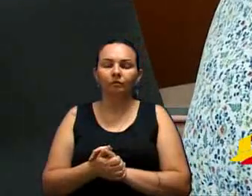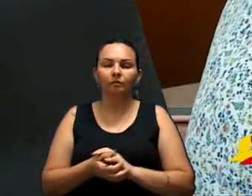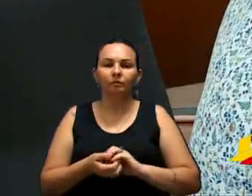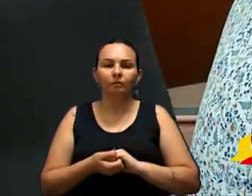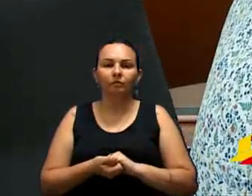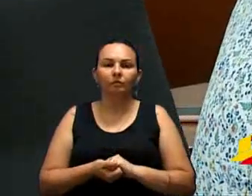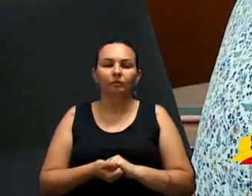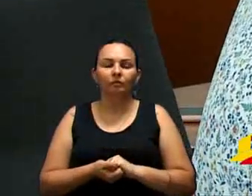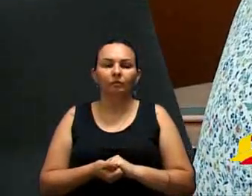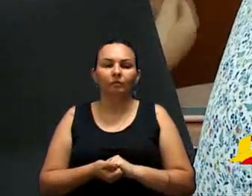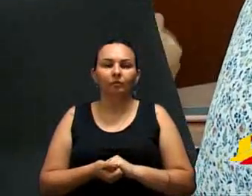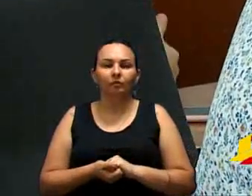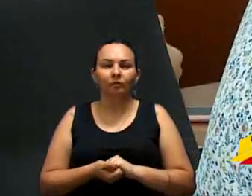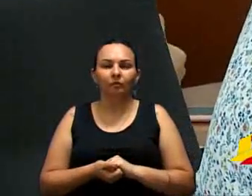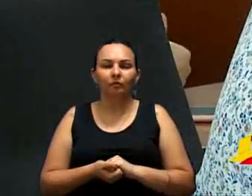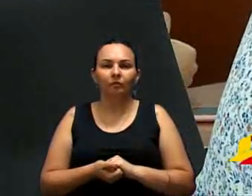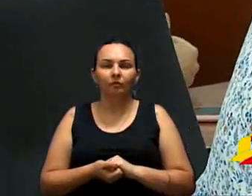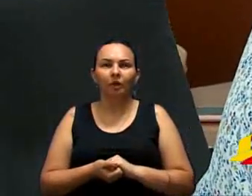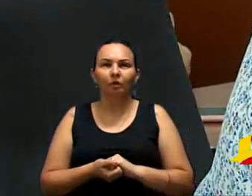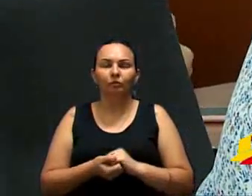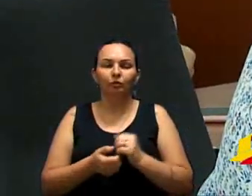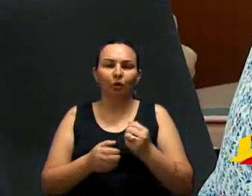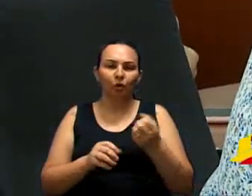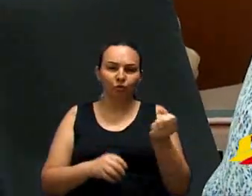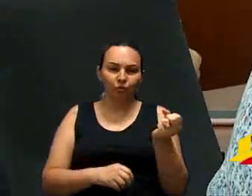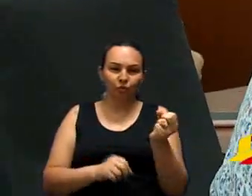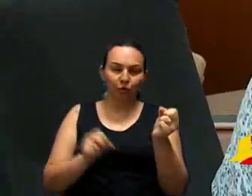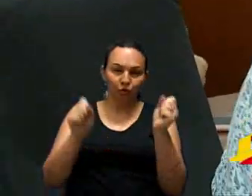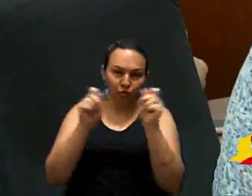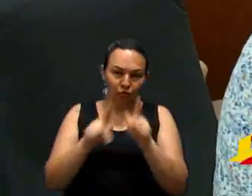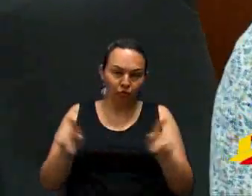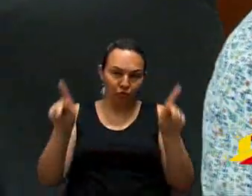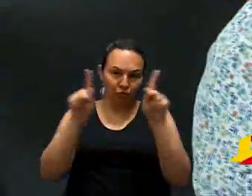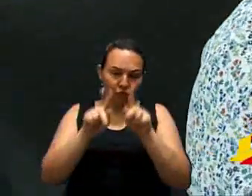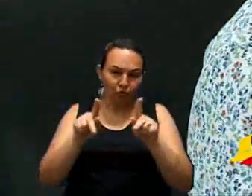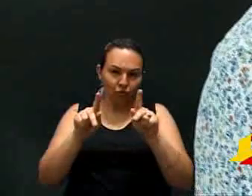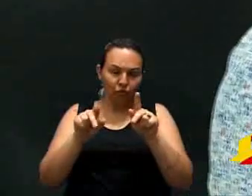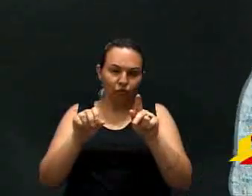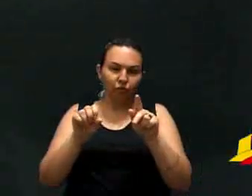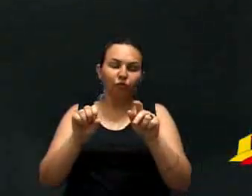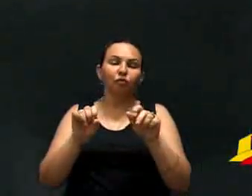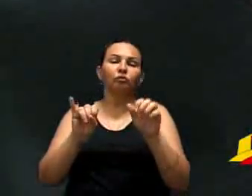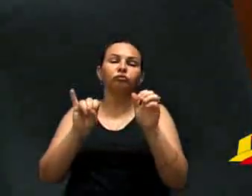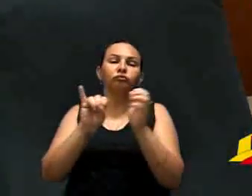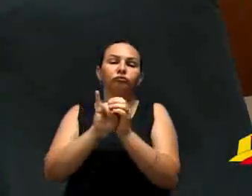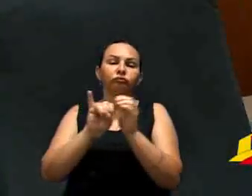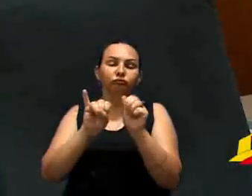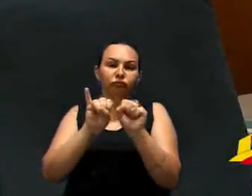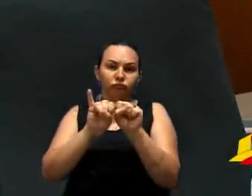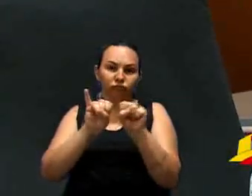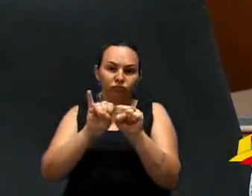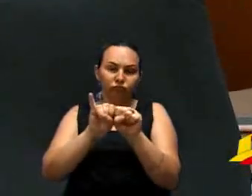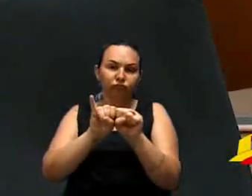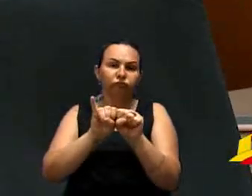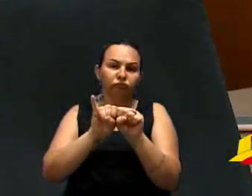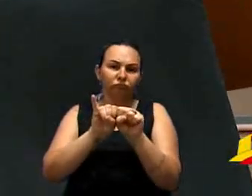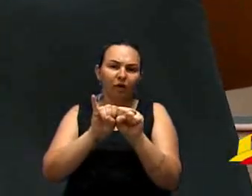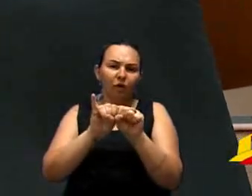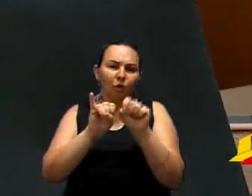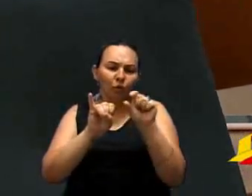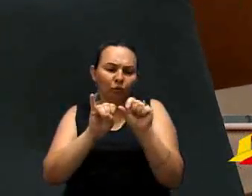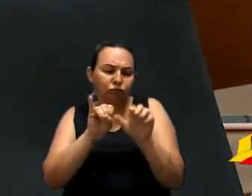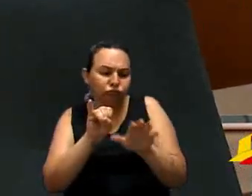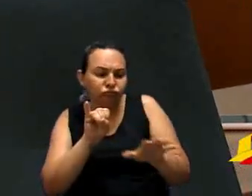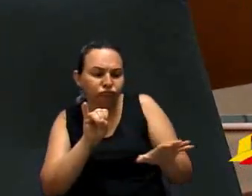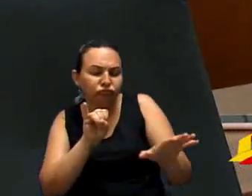em frente o shopping iguatemi tem uma área uma pequena área ela a